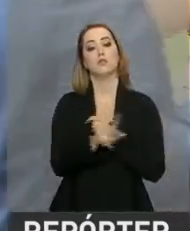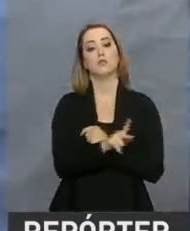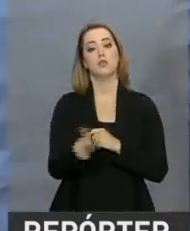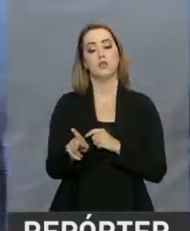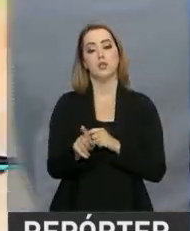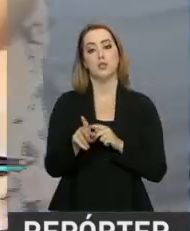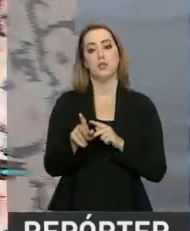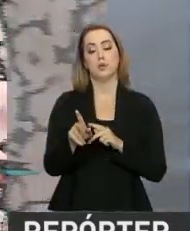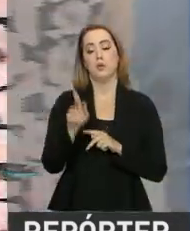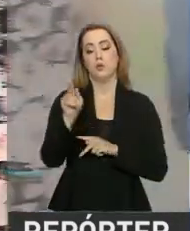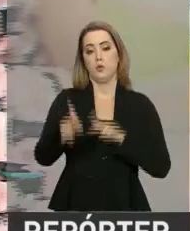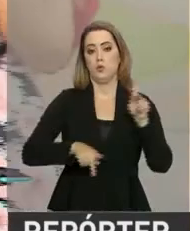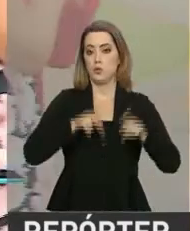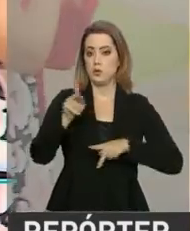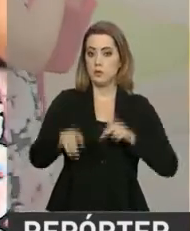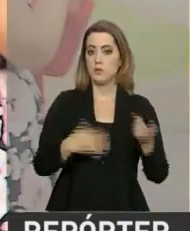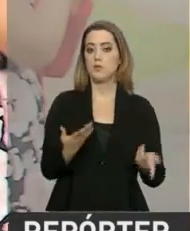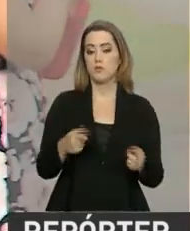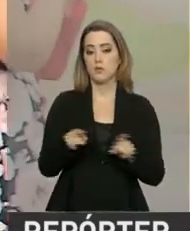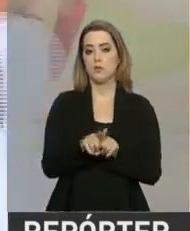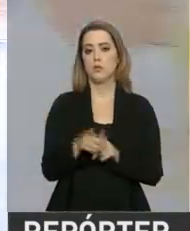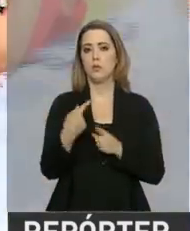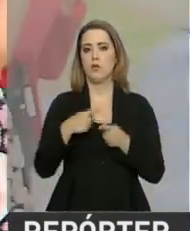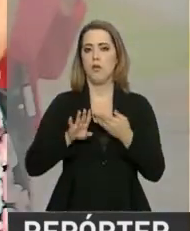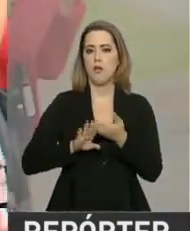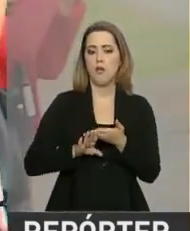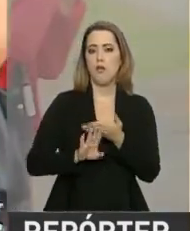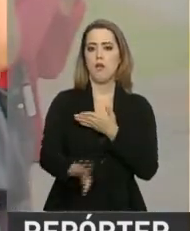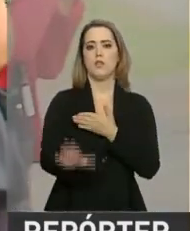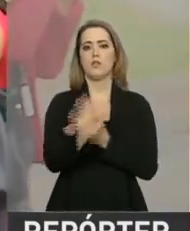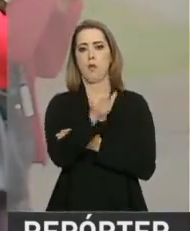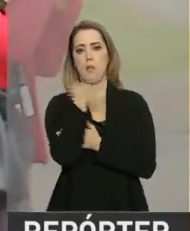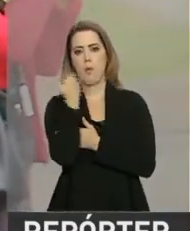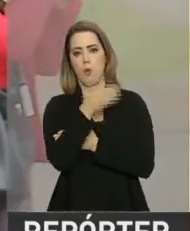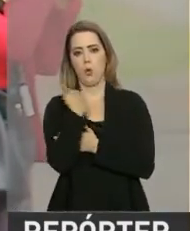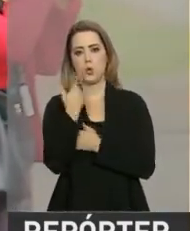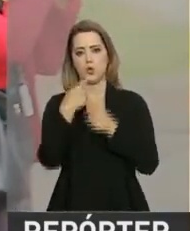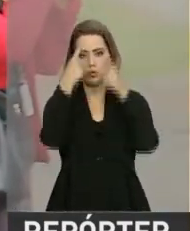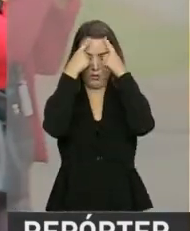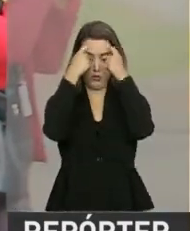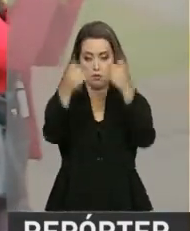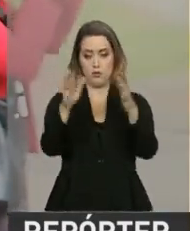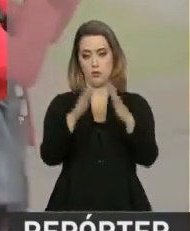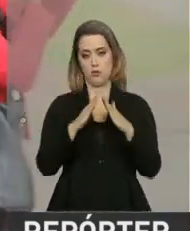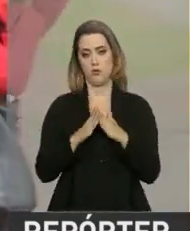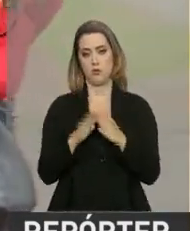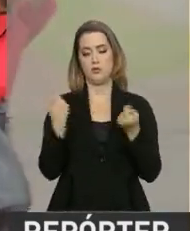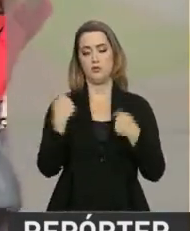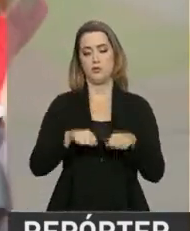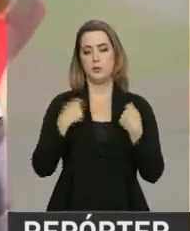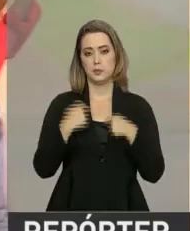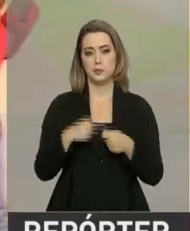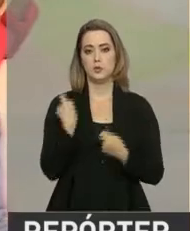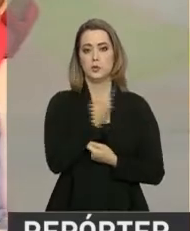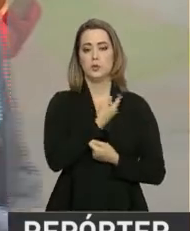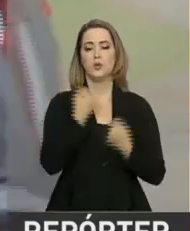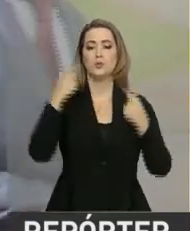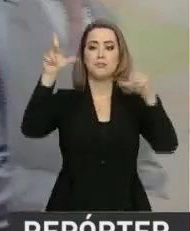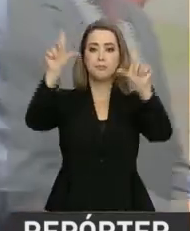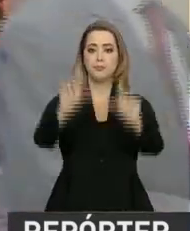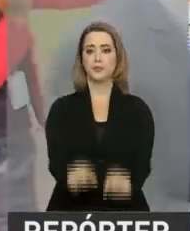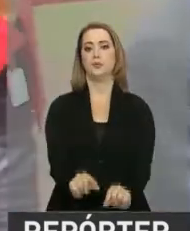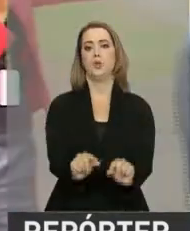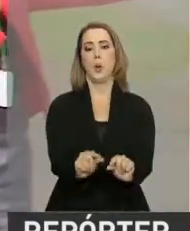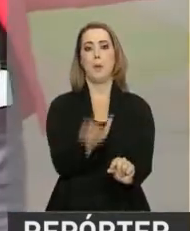grandes pilares é o combate a homicídios e violência doméstica é necessário é que nós possamos reduzir o